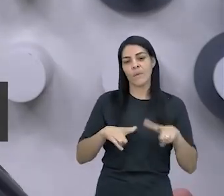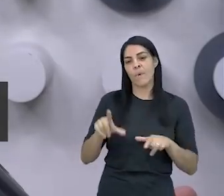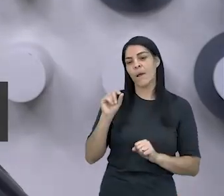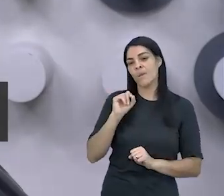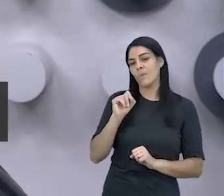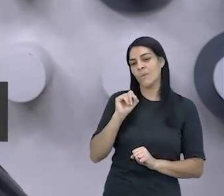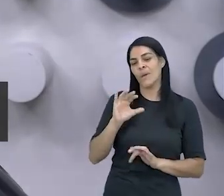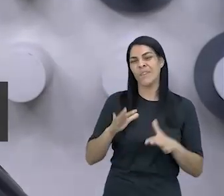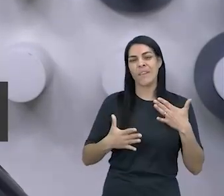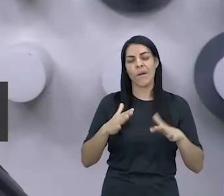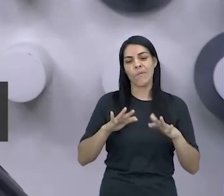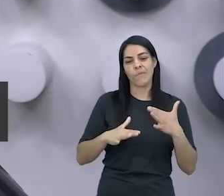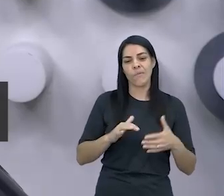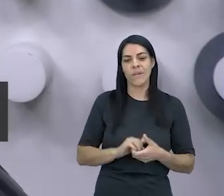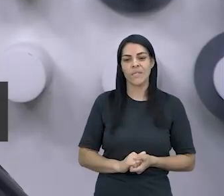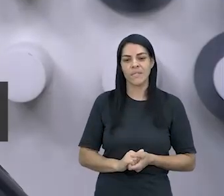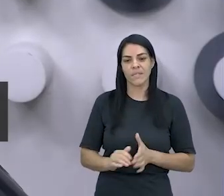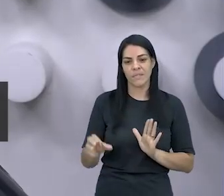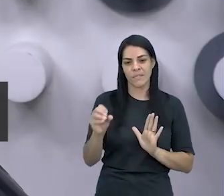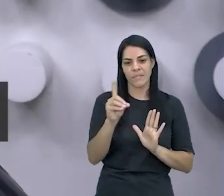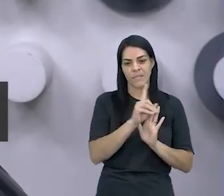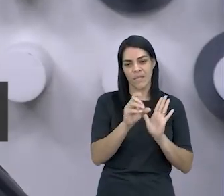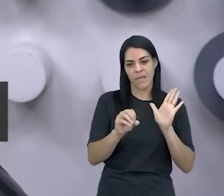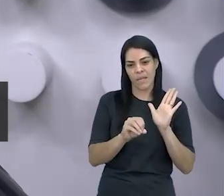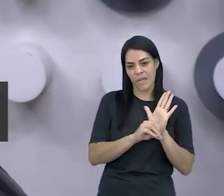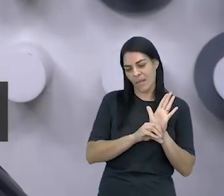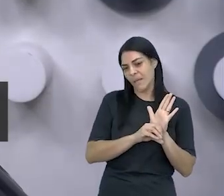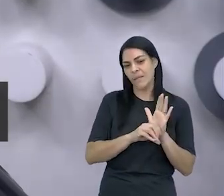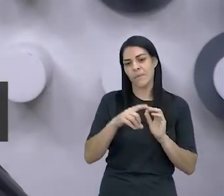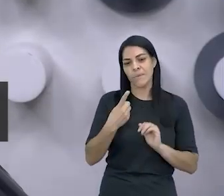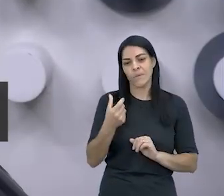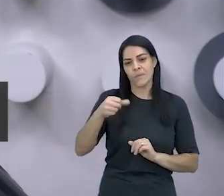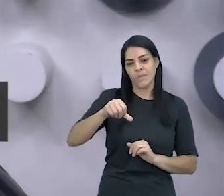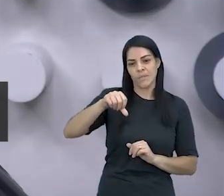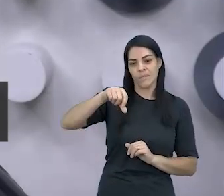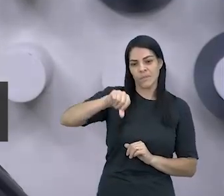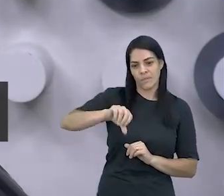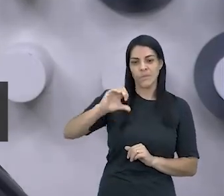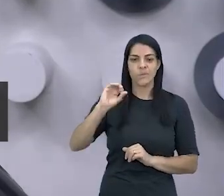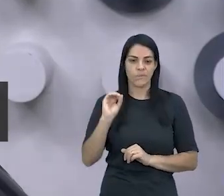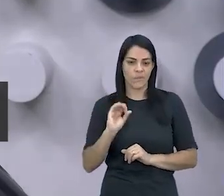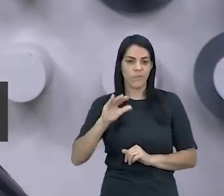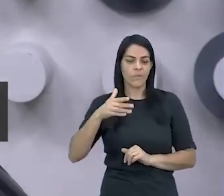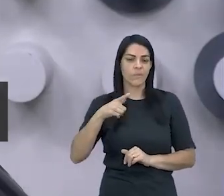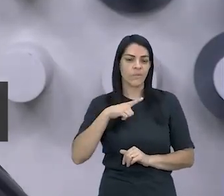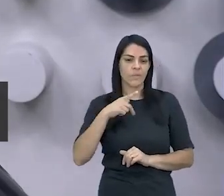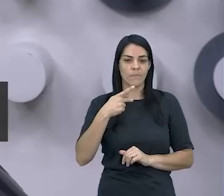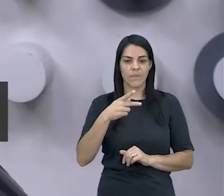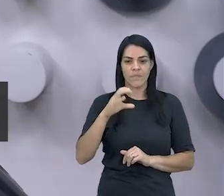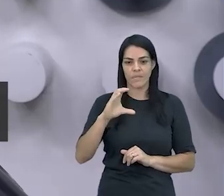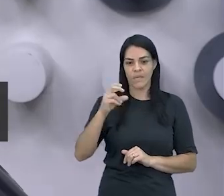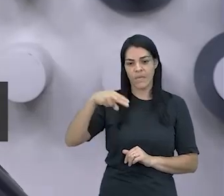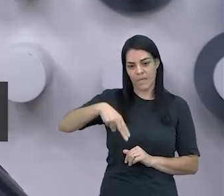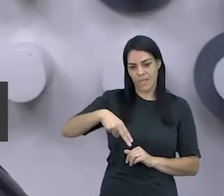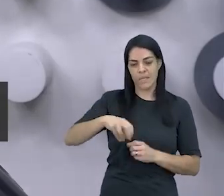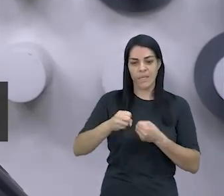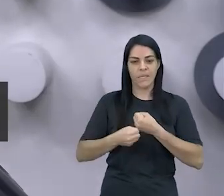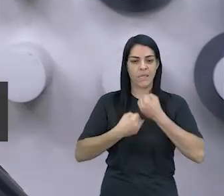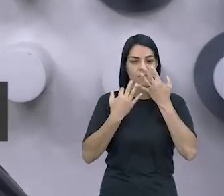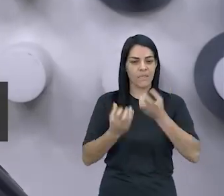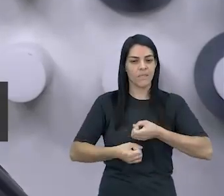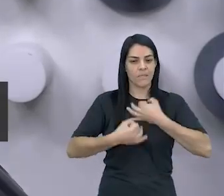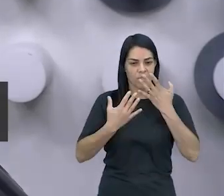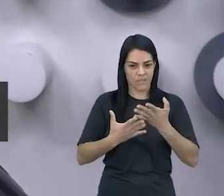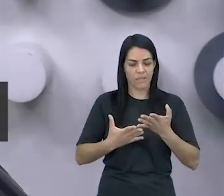mais, talvez, na década de 1990, ainda quando tinha aqueles PCNs que expressavam